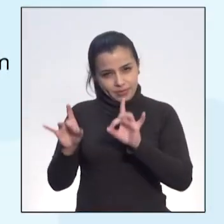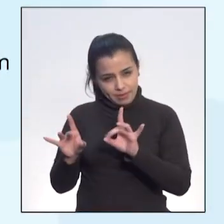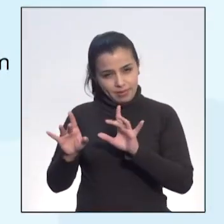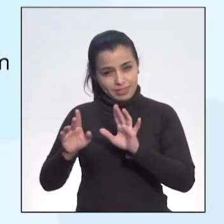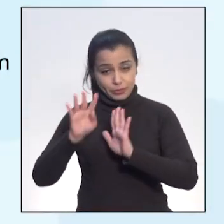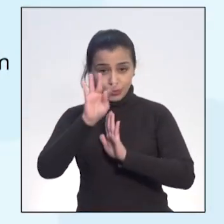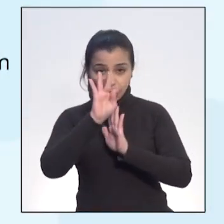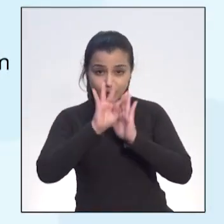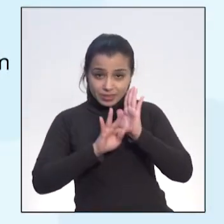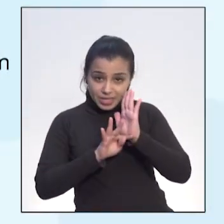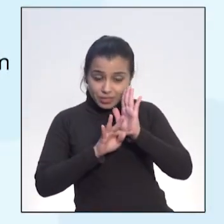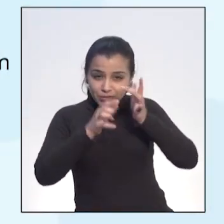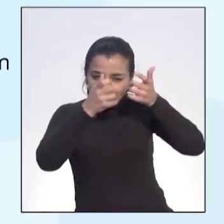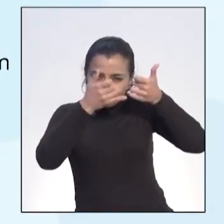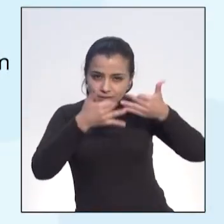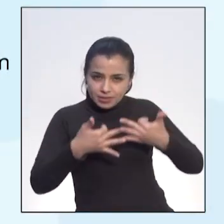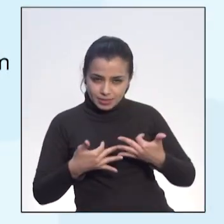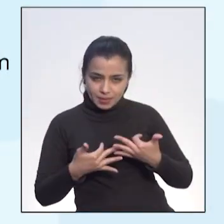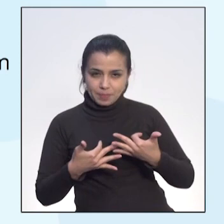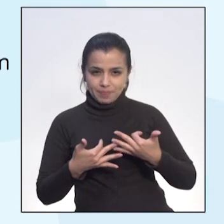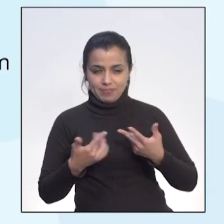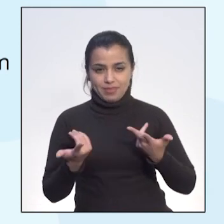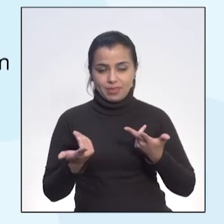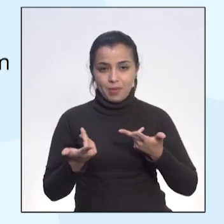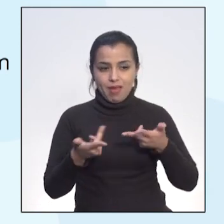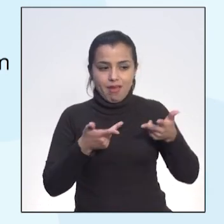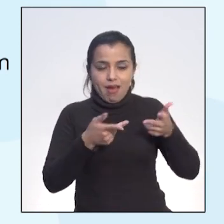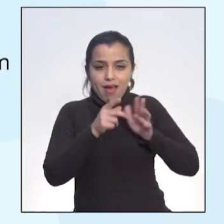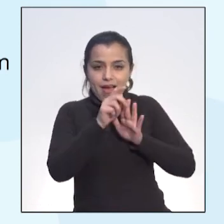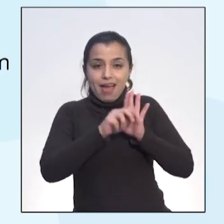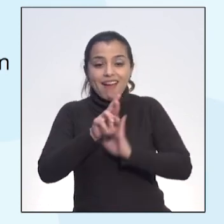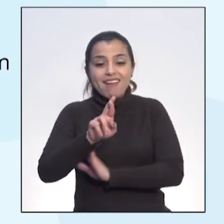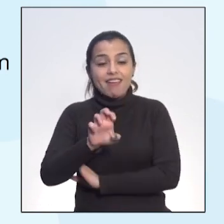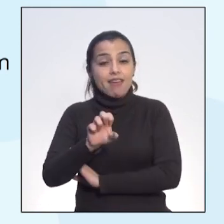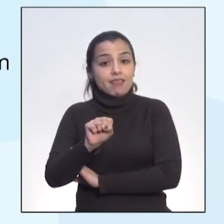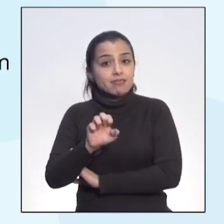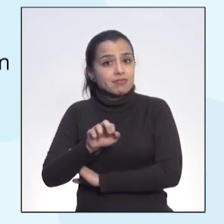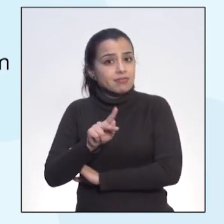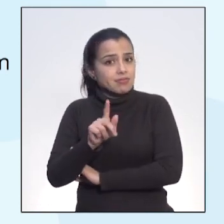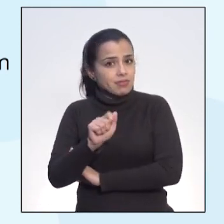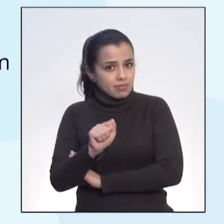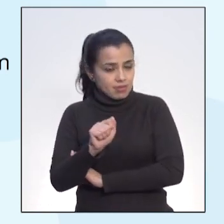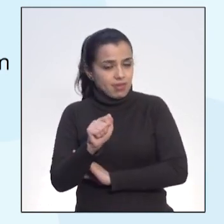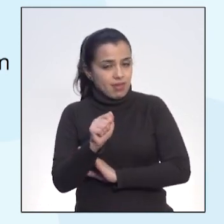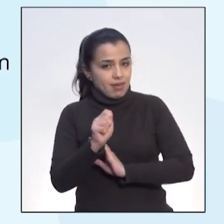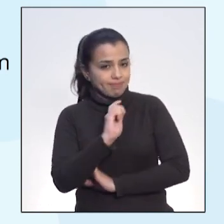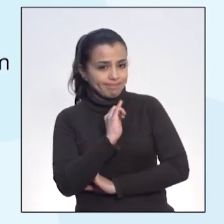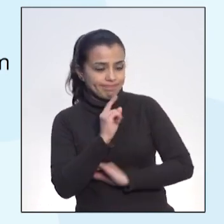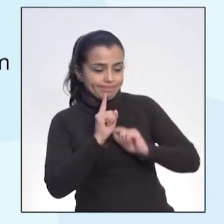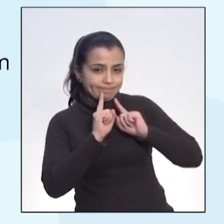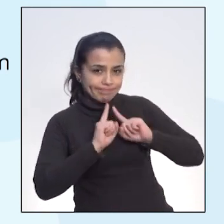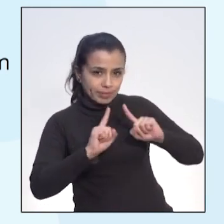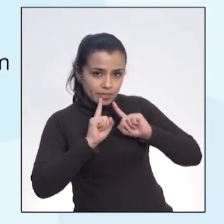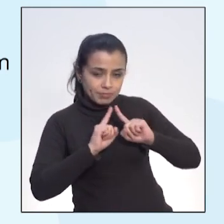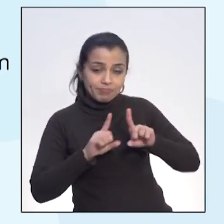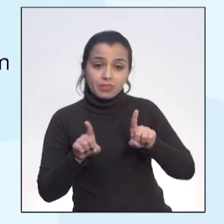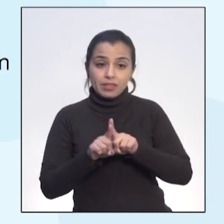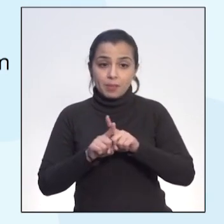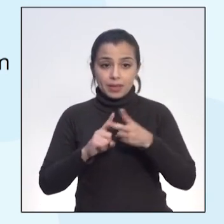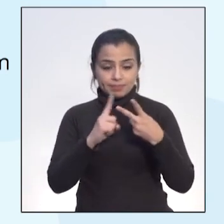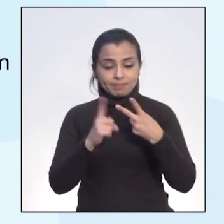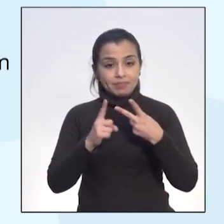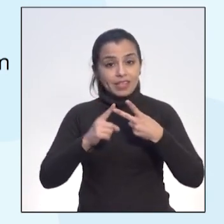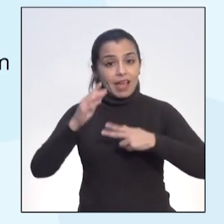texto dissertativo, a resenha crítica. E a habilidade, adaptar textos em diferentes